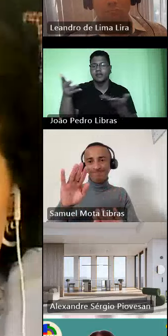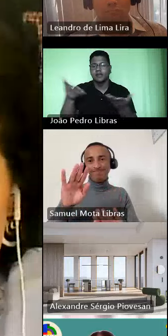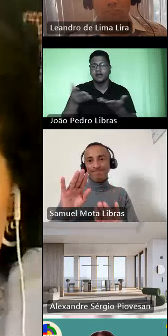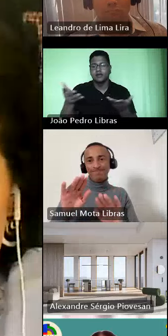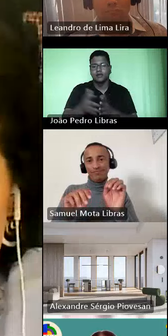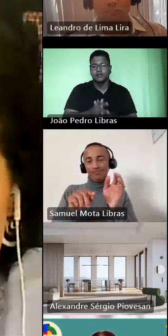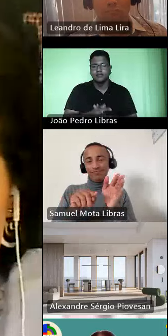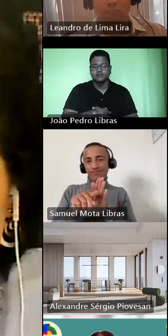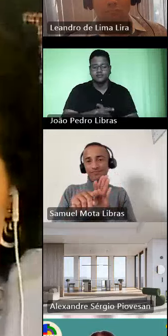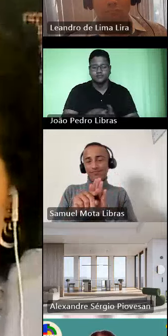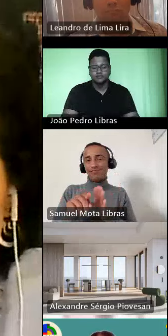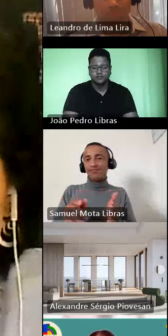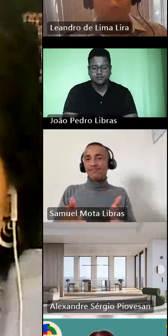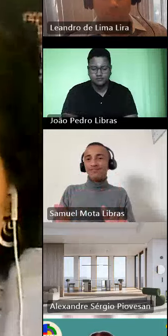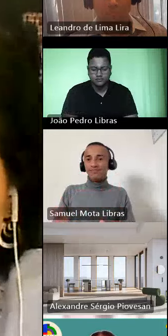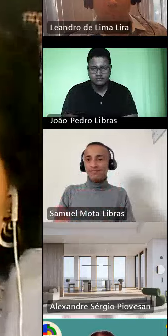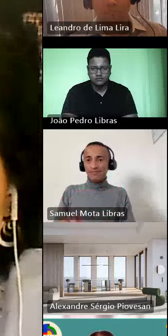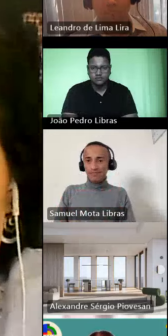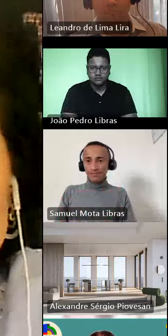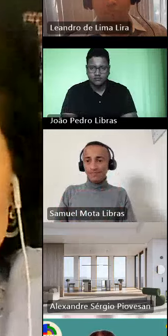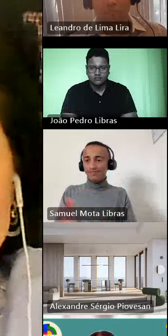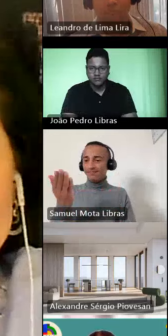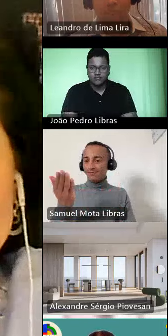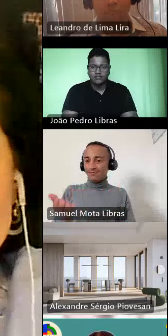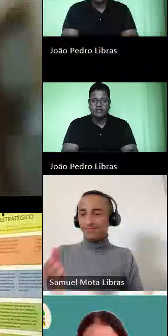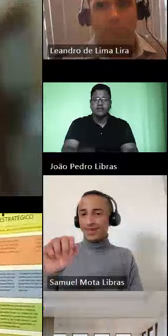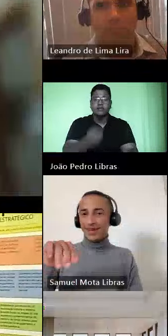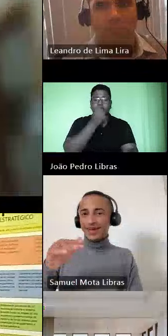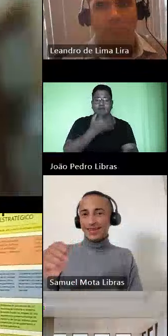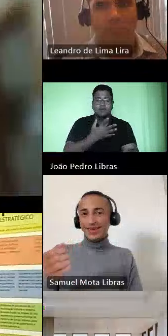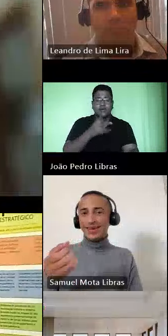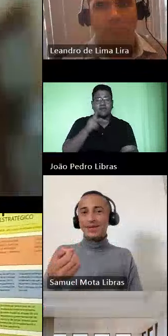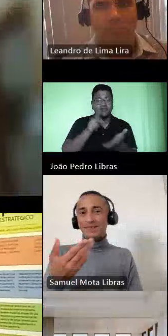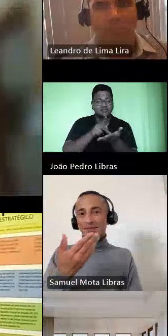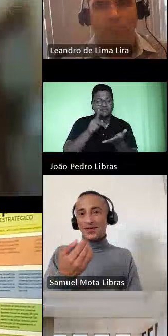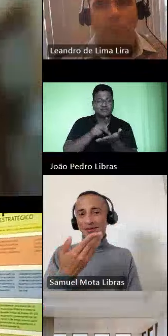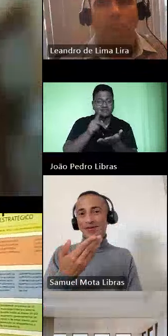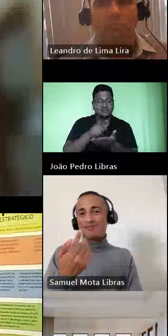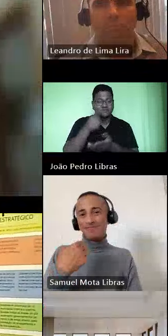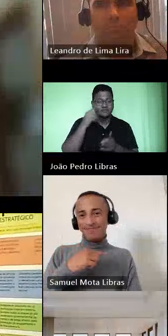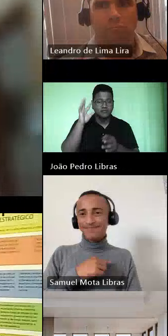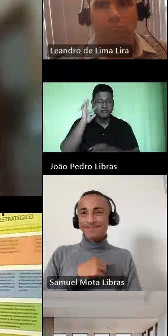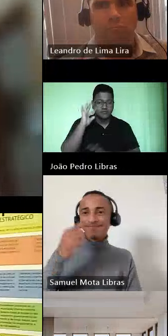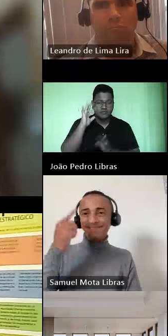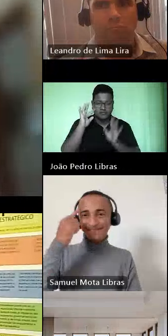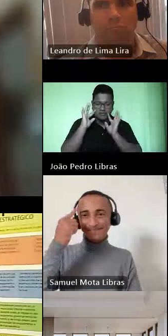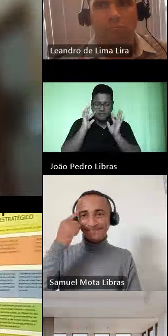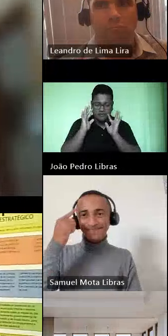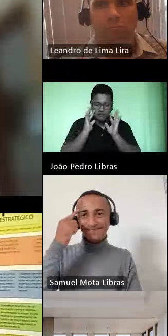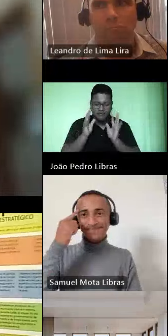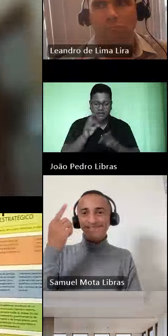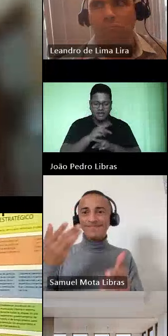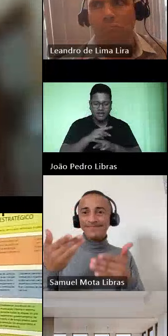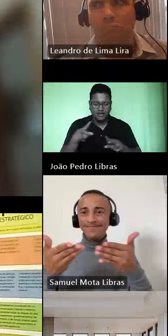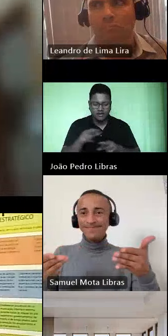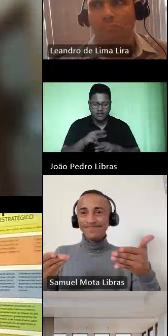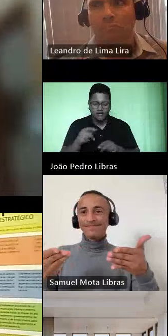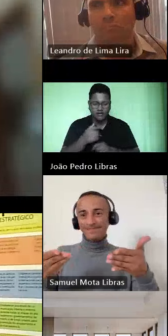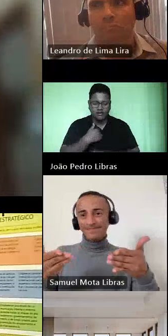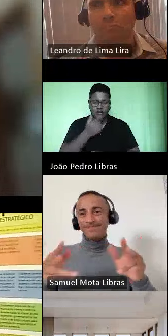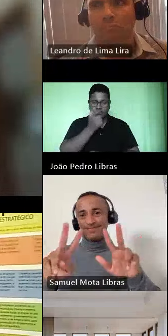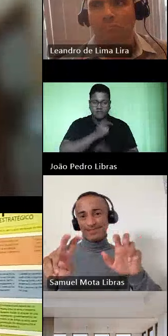contigo acho que é isso né nossa muito bom muito bom a gente quando a gente pensa né nesses instrumentos assim comentando do que da minha pergunta